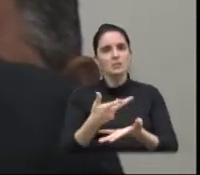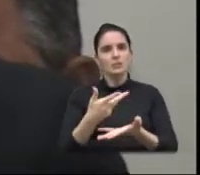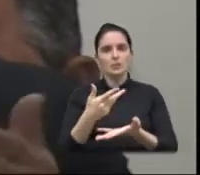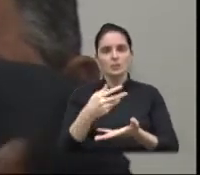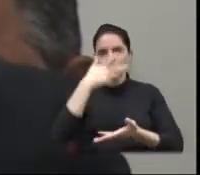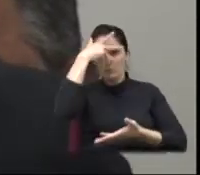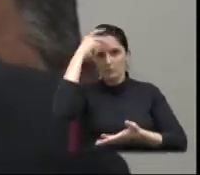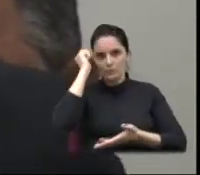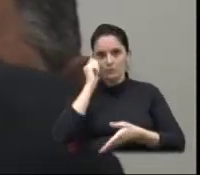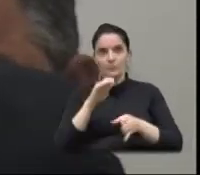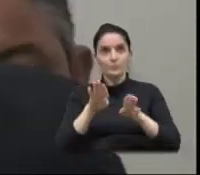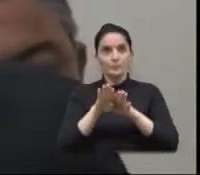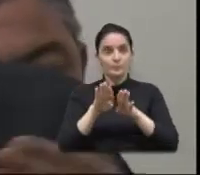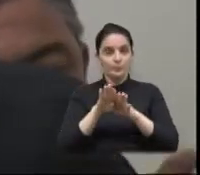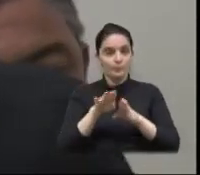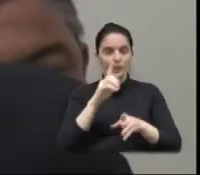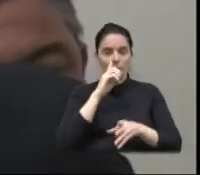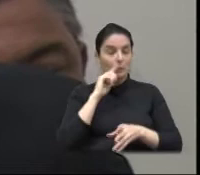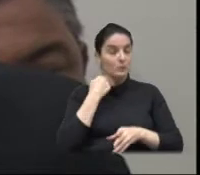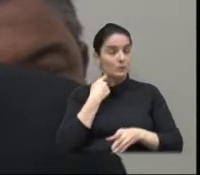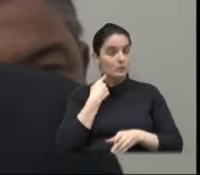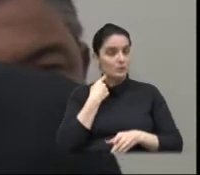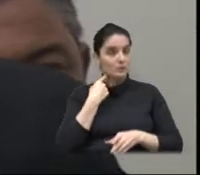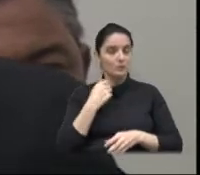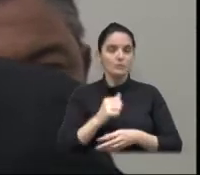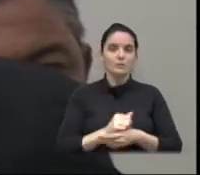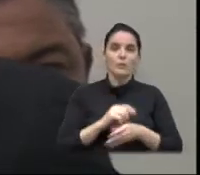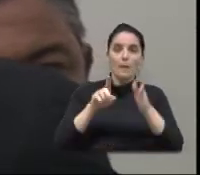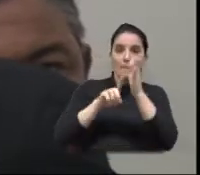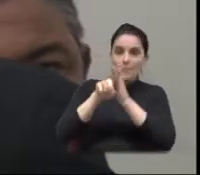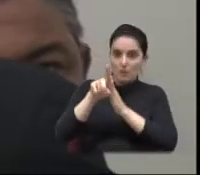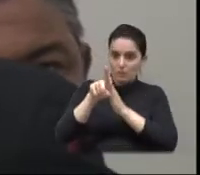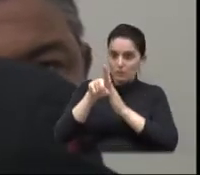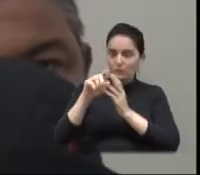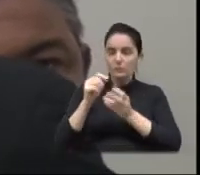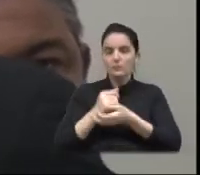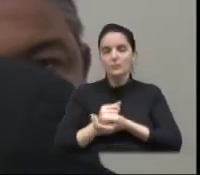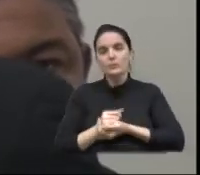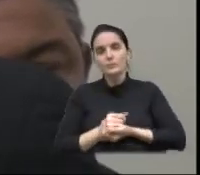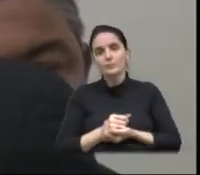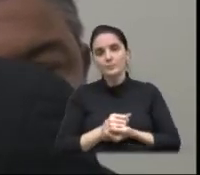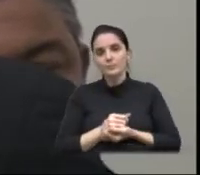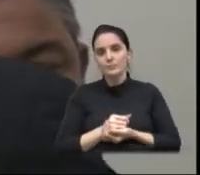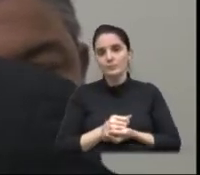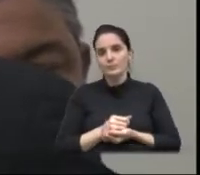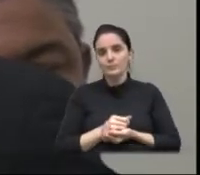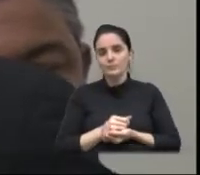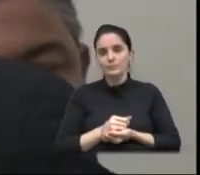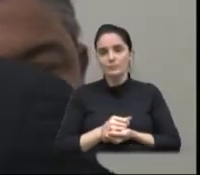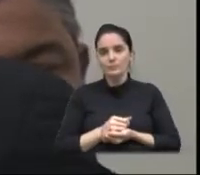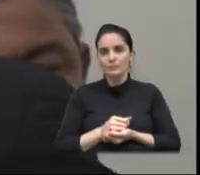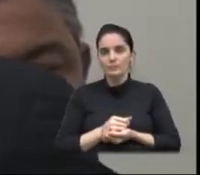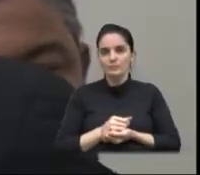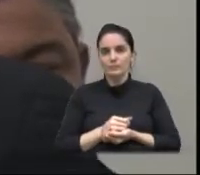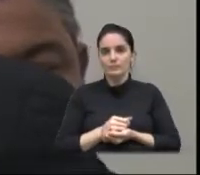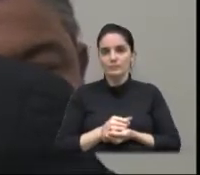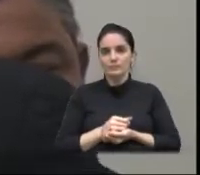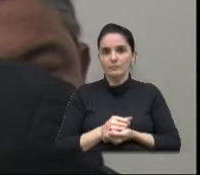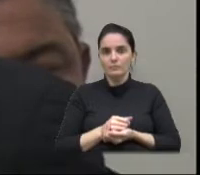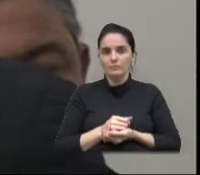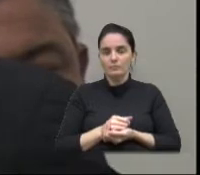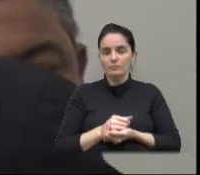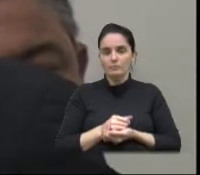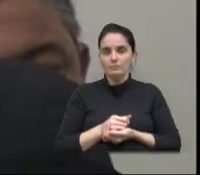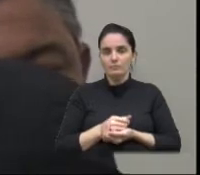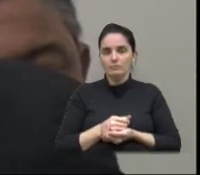um outro requerimento que vai ajudar na questão de saber dos projetos